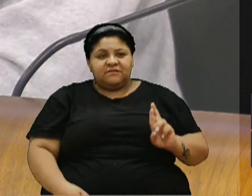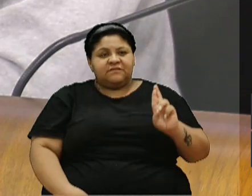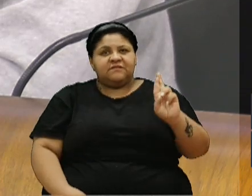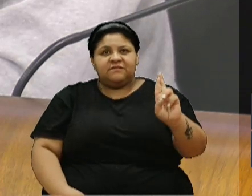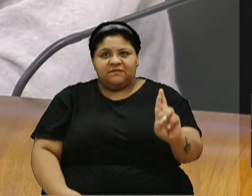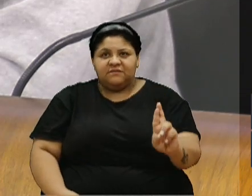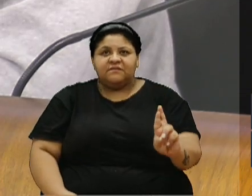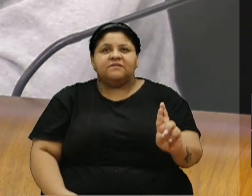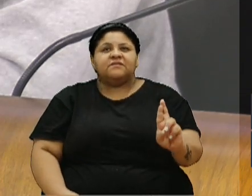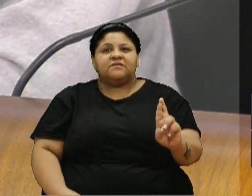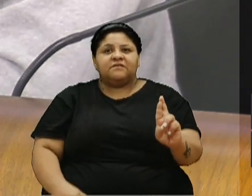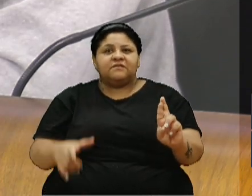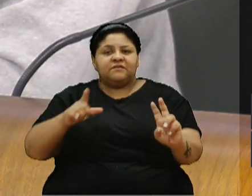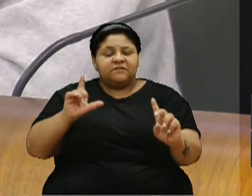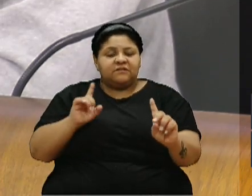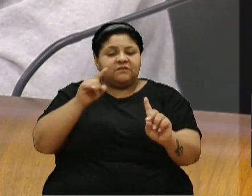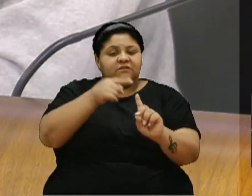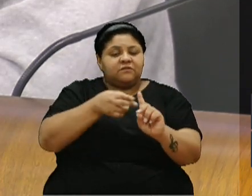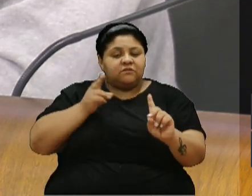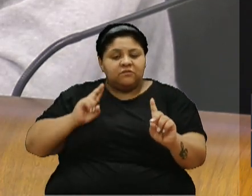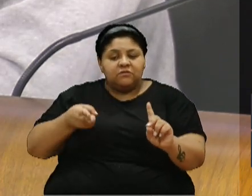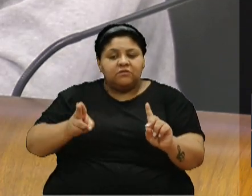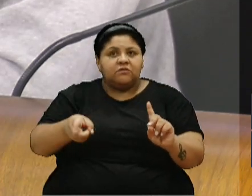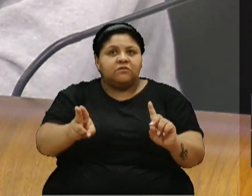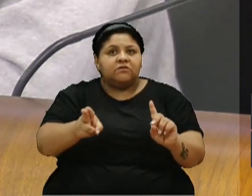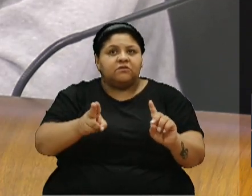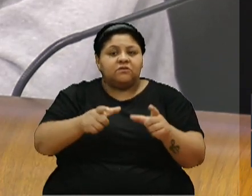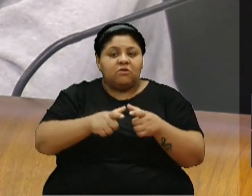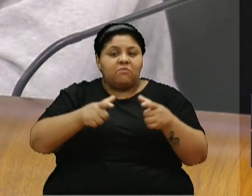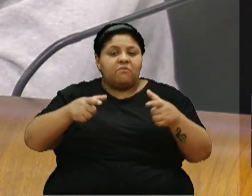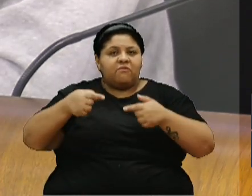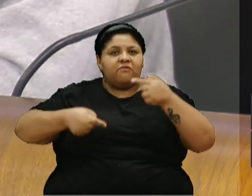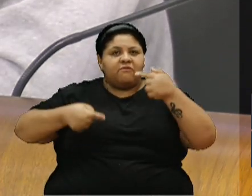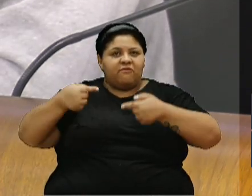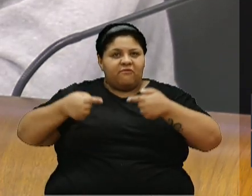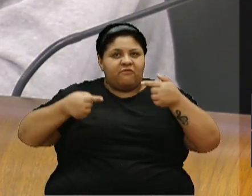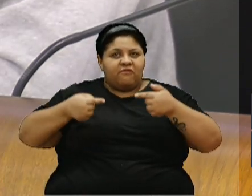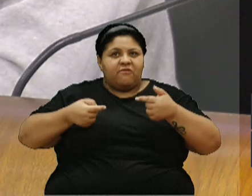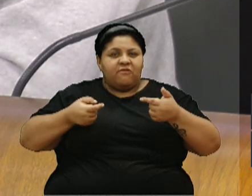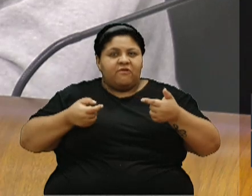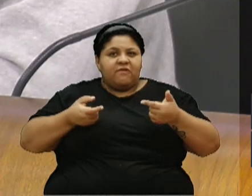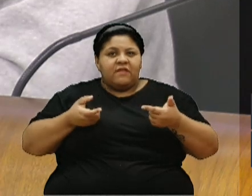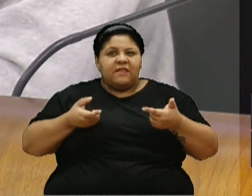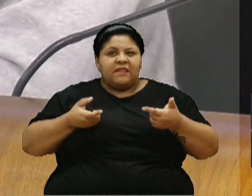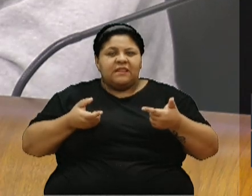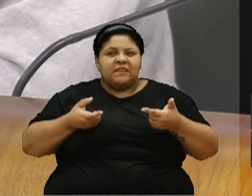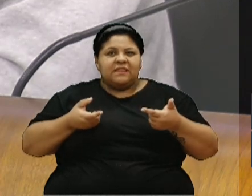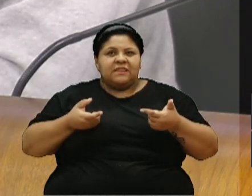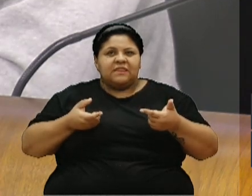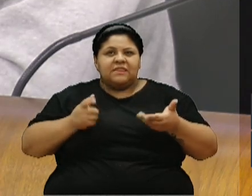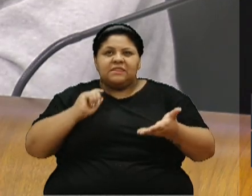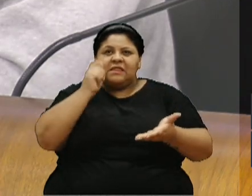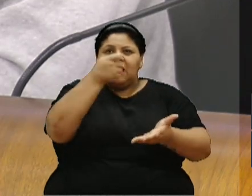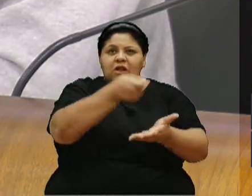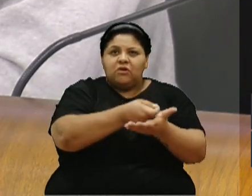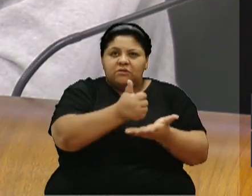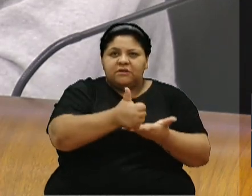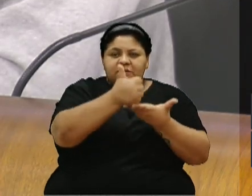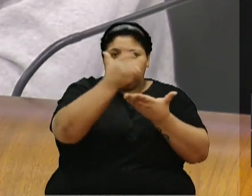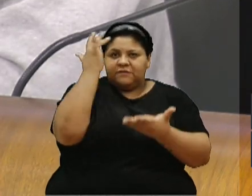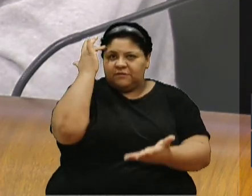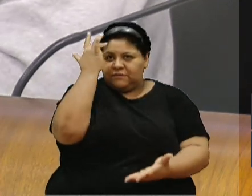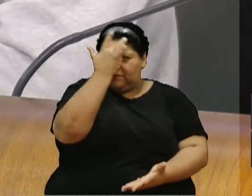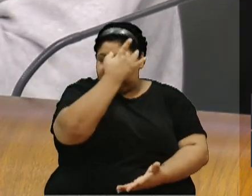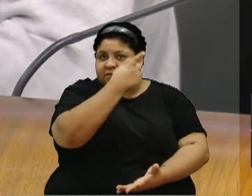essa intenção de seguir ampliando esse debate da luta antimanicomial. O 18 de maio